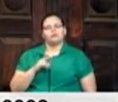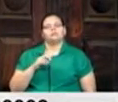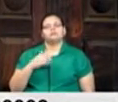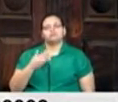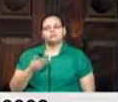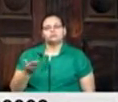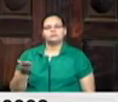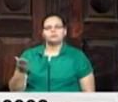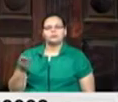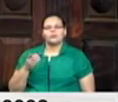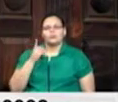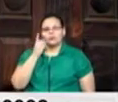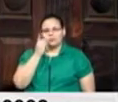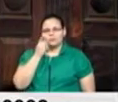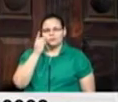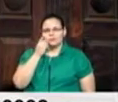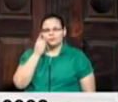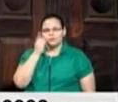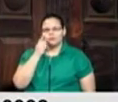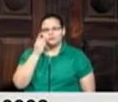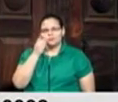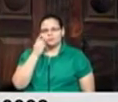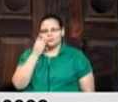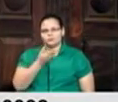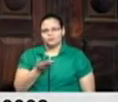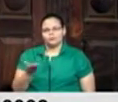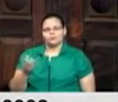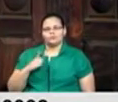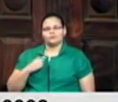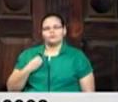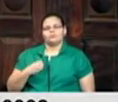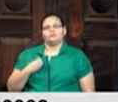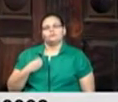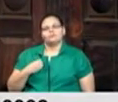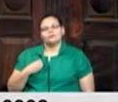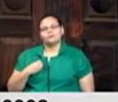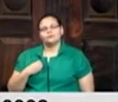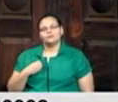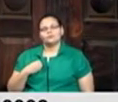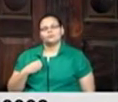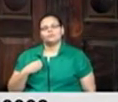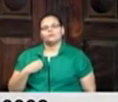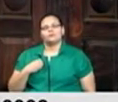senhoras e senhores deputados,